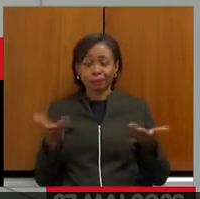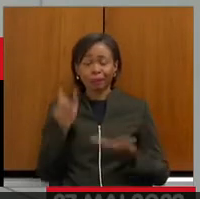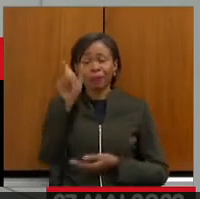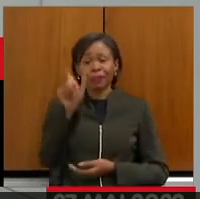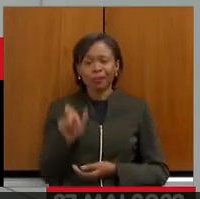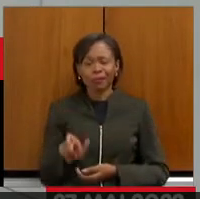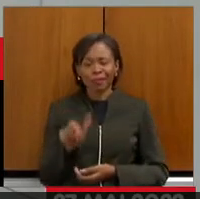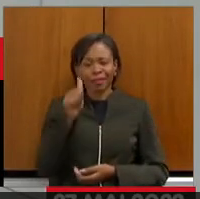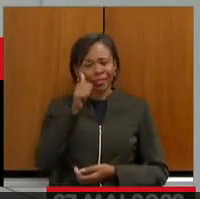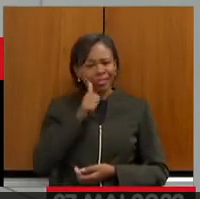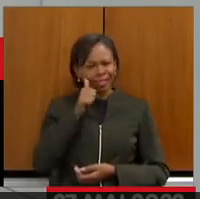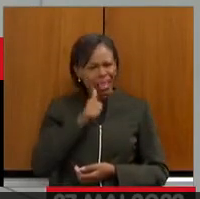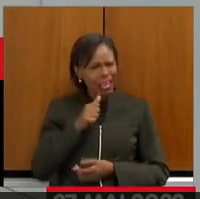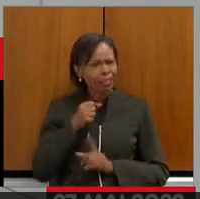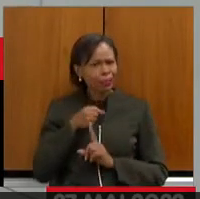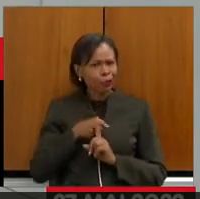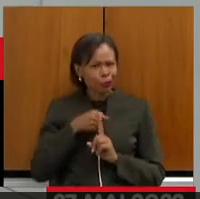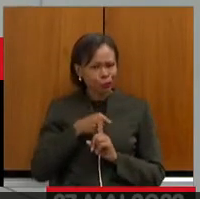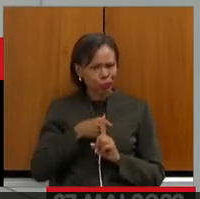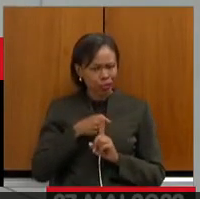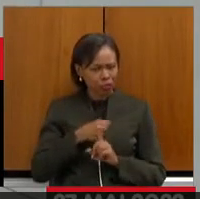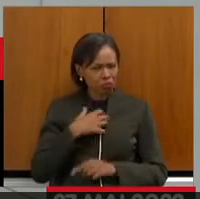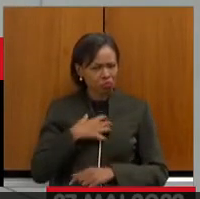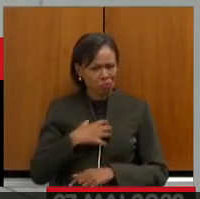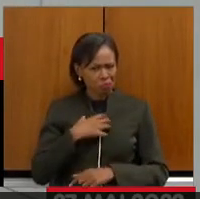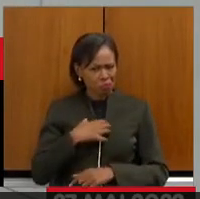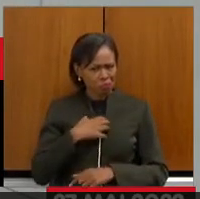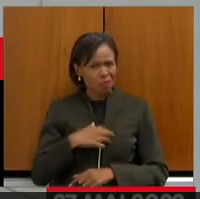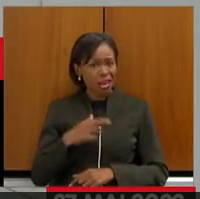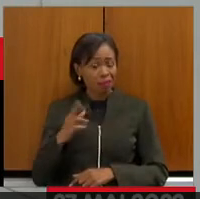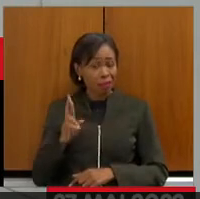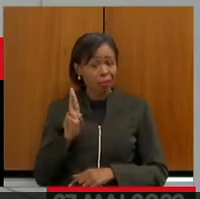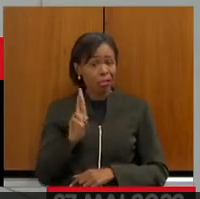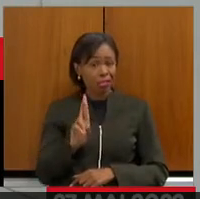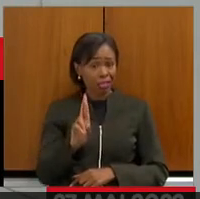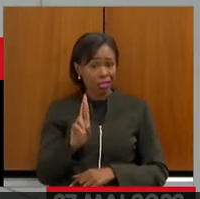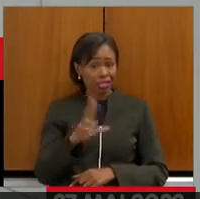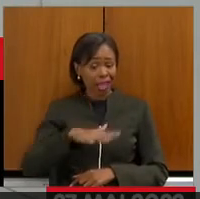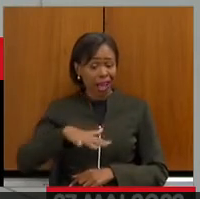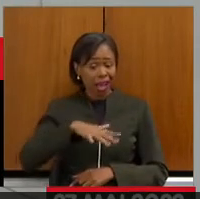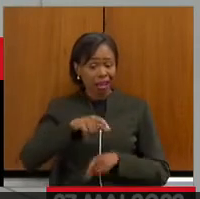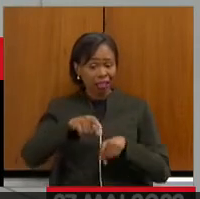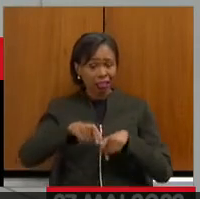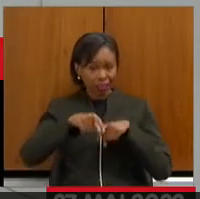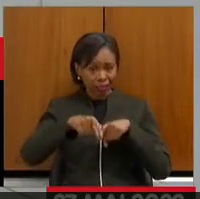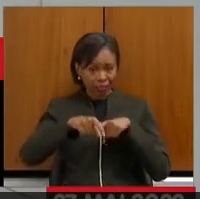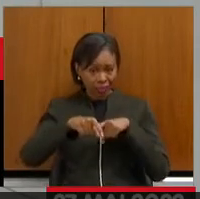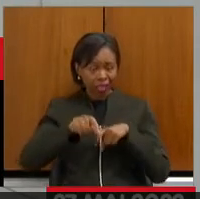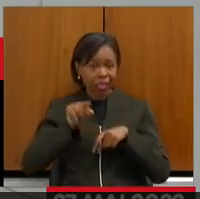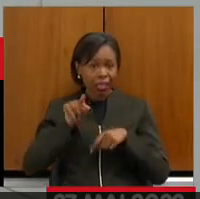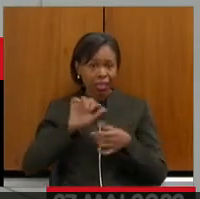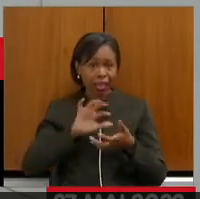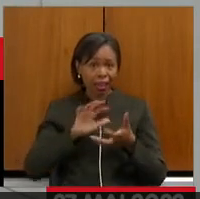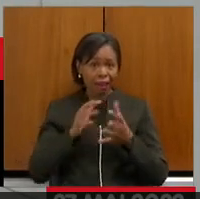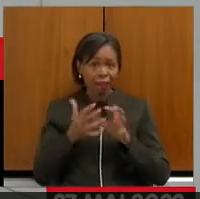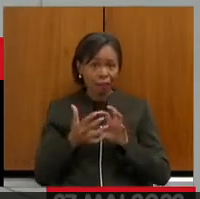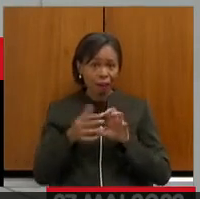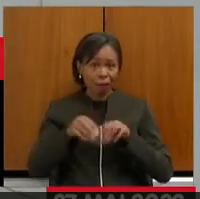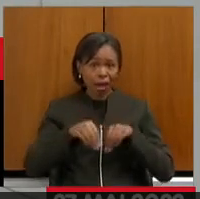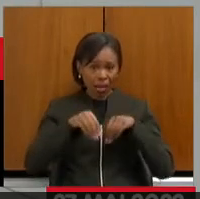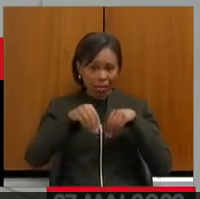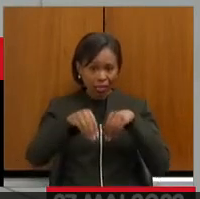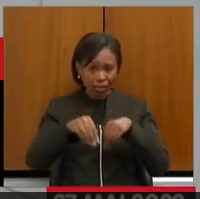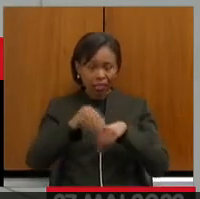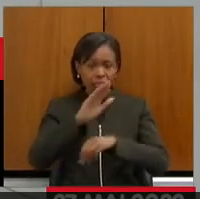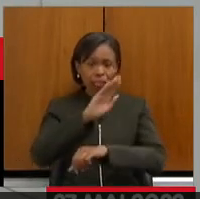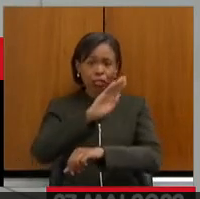mulher lutadora brava representante das agriculturas do assentamento da reforma agrária de Brumadinho